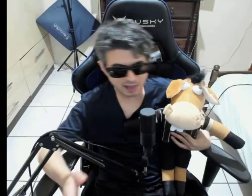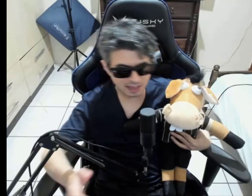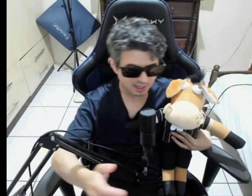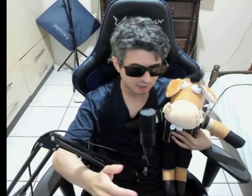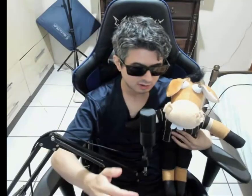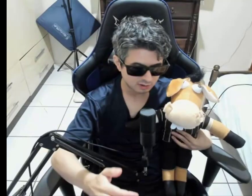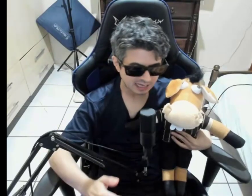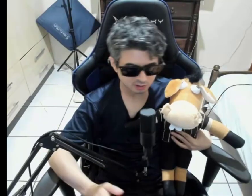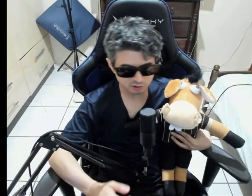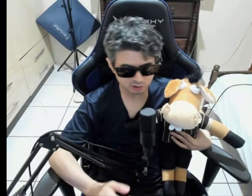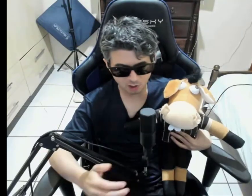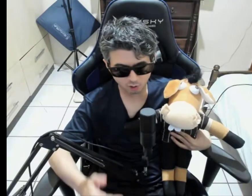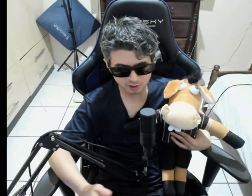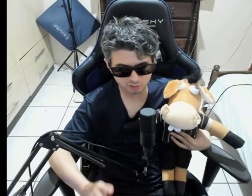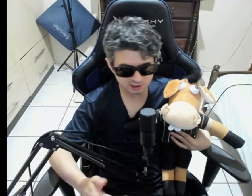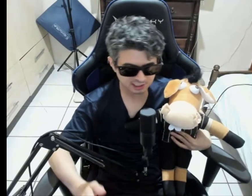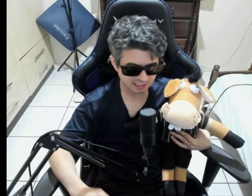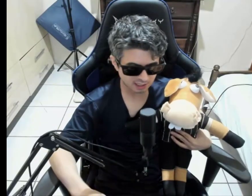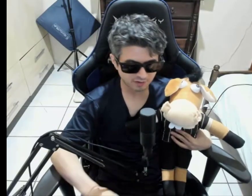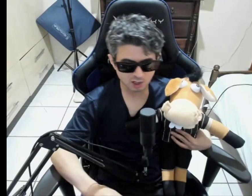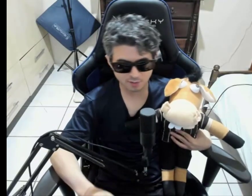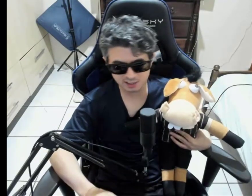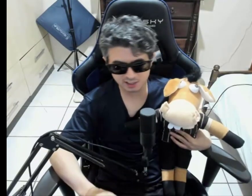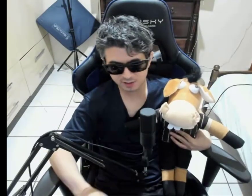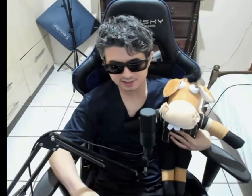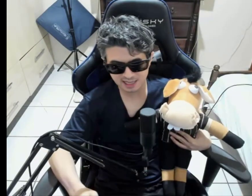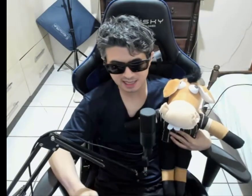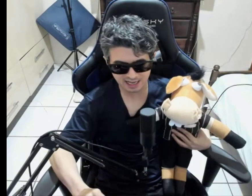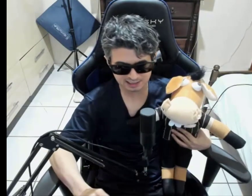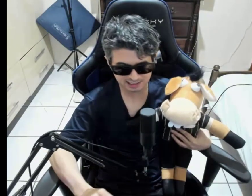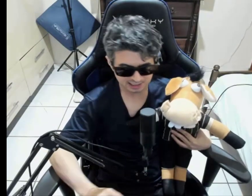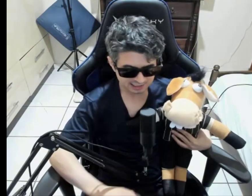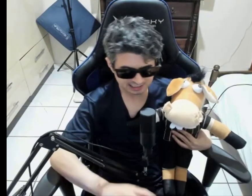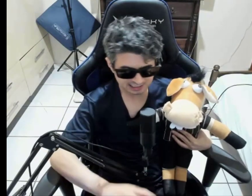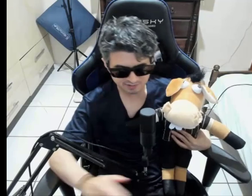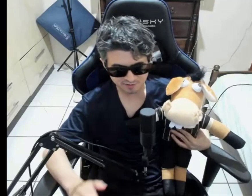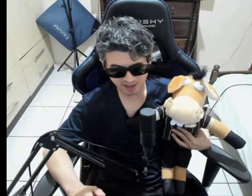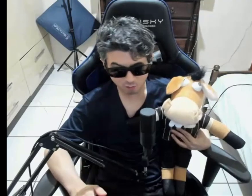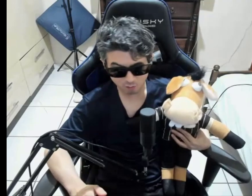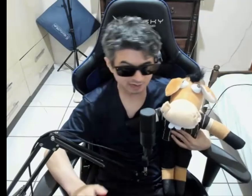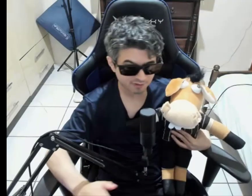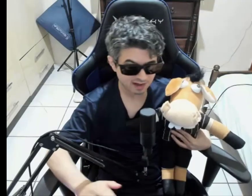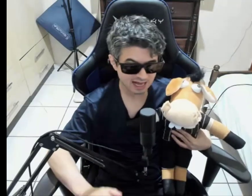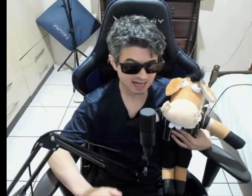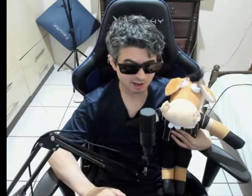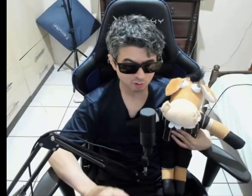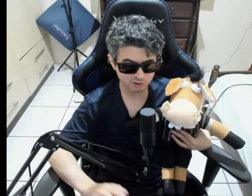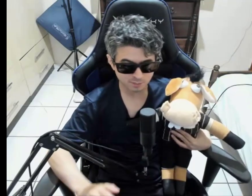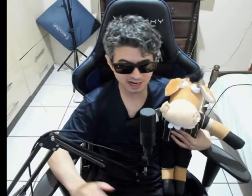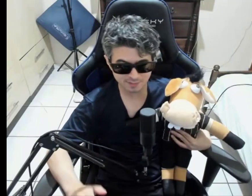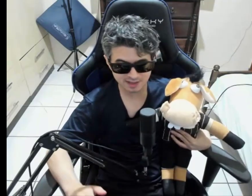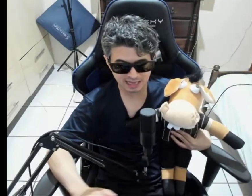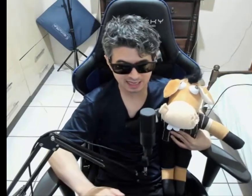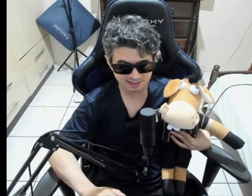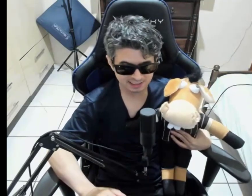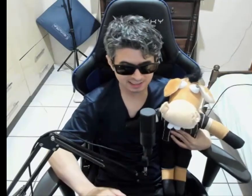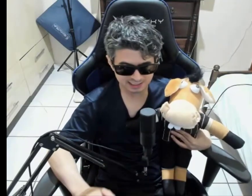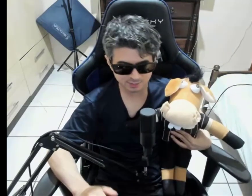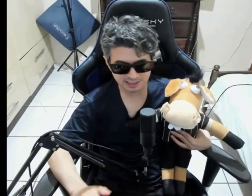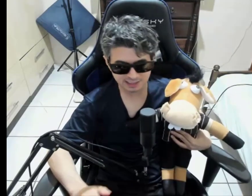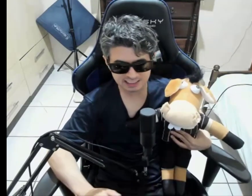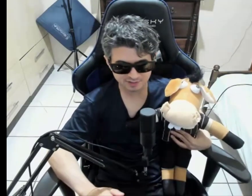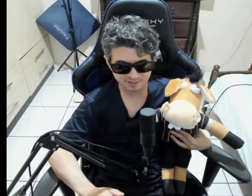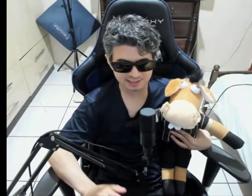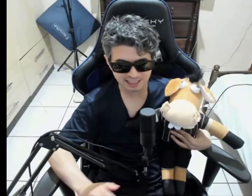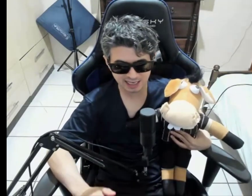E a CPMI dos atos do dia 8 de janeiro finalmente foi instalada. E a gente vai ver o que, que falaram aí os parlamentares e